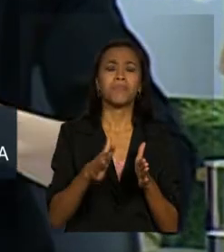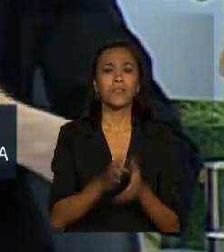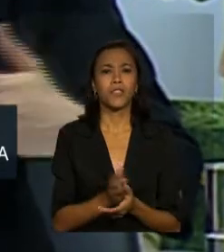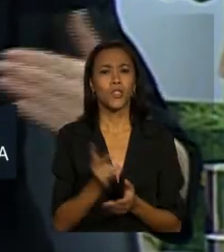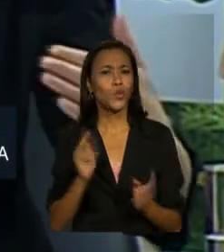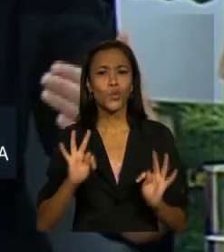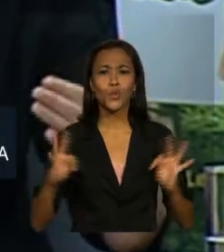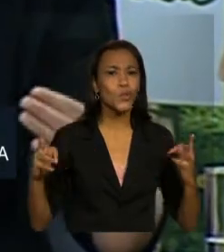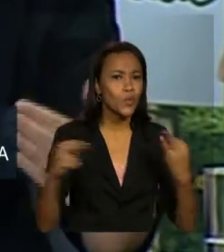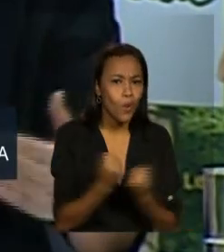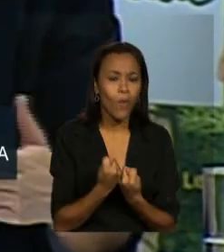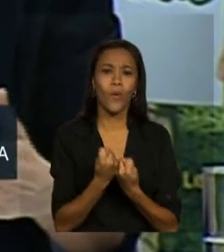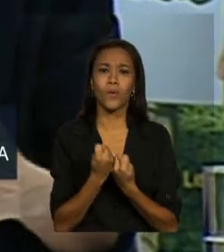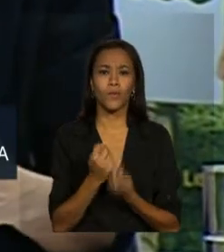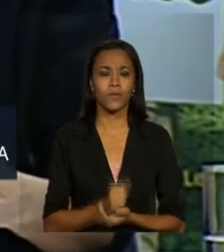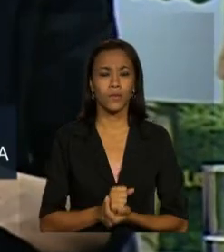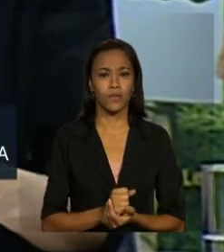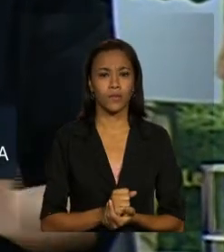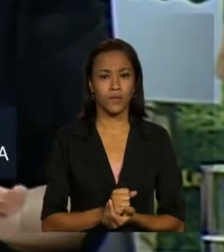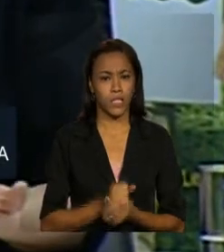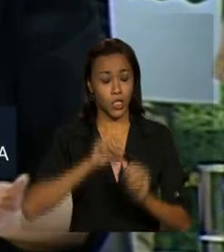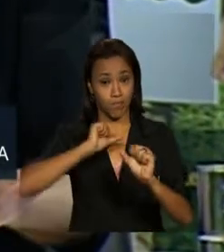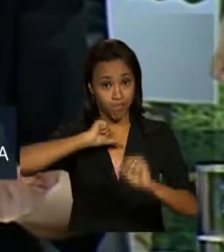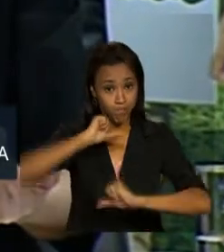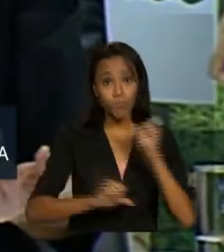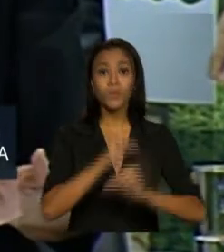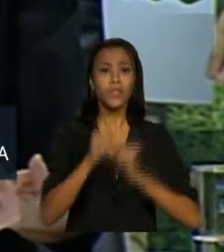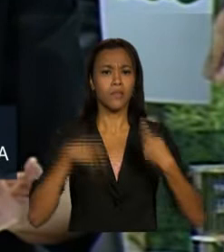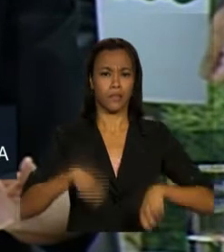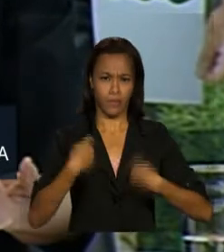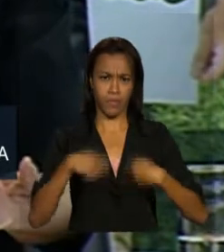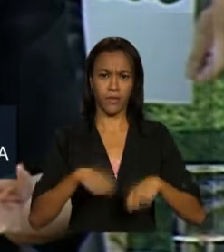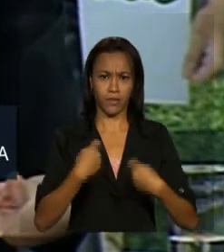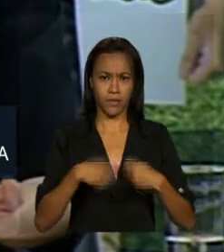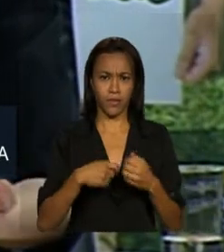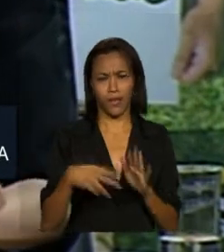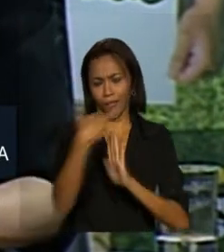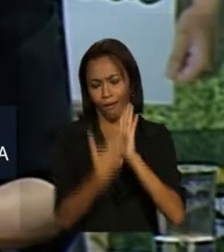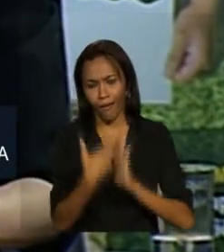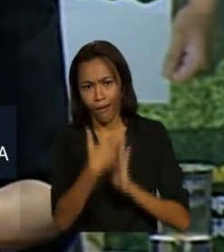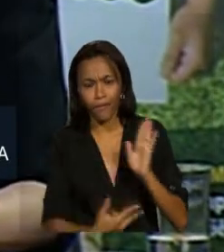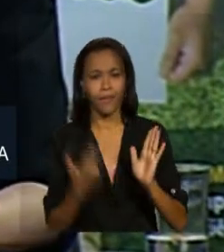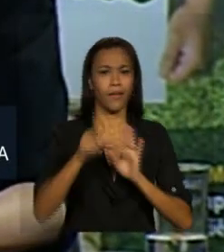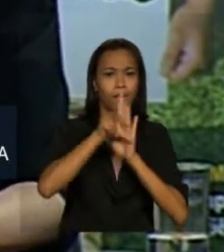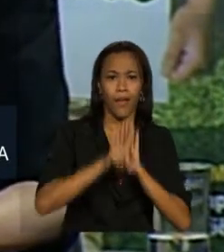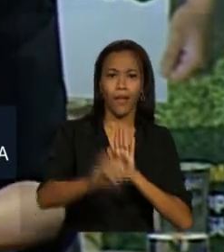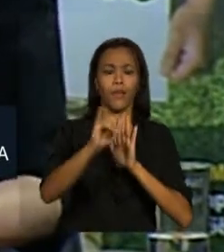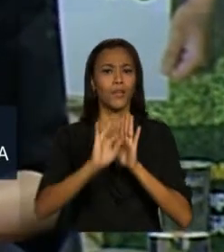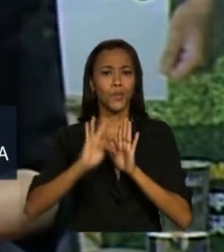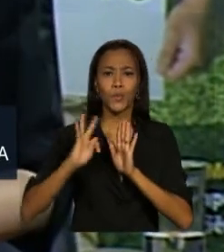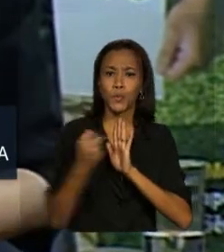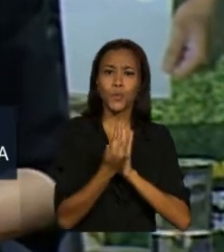praticamente todas as iniciativas do ponto de vista de mudanças necessárias na normativa, mudanças